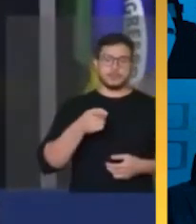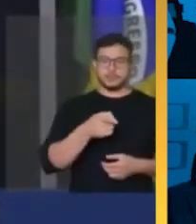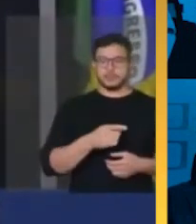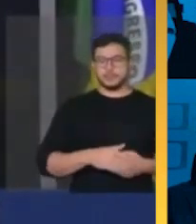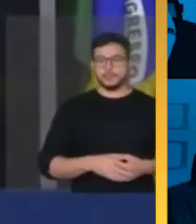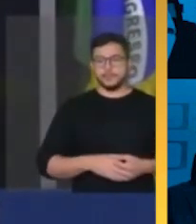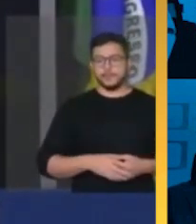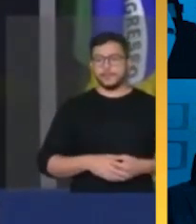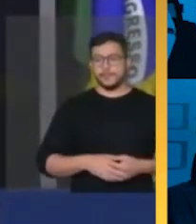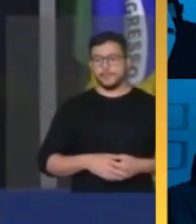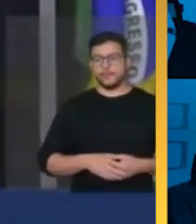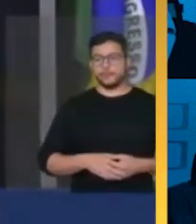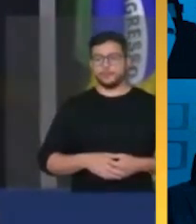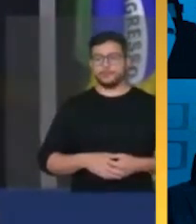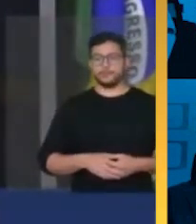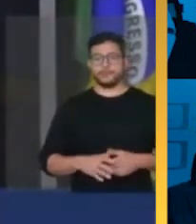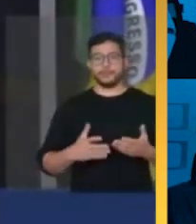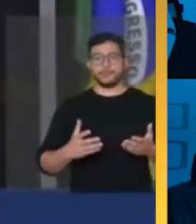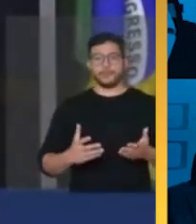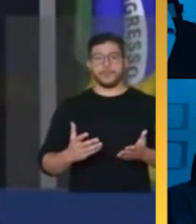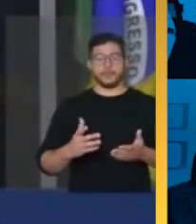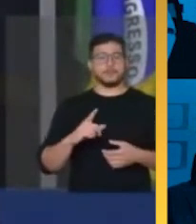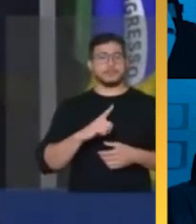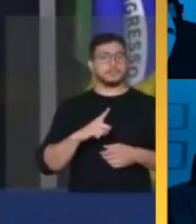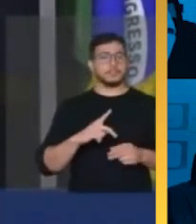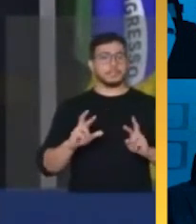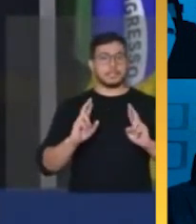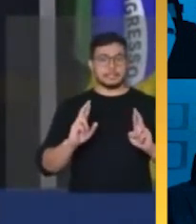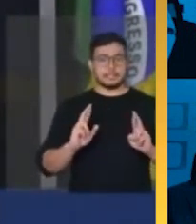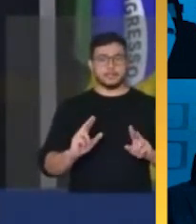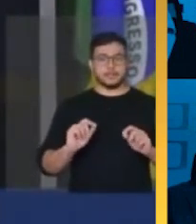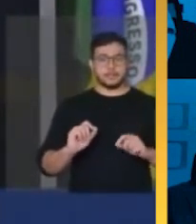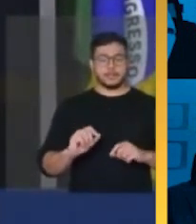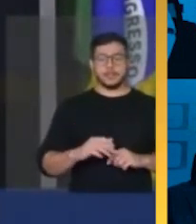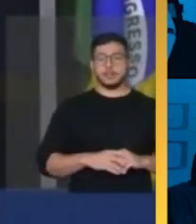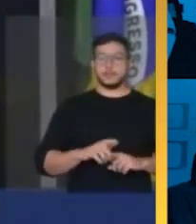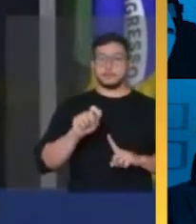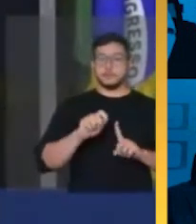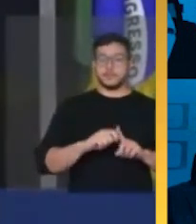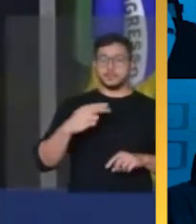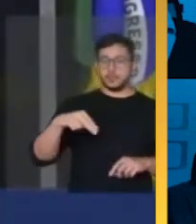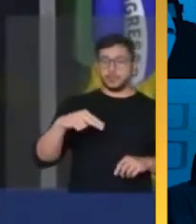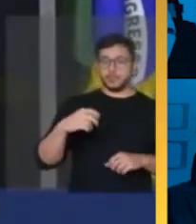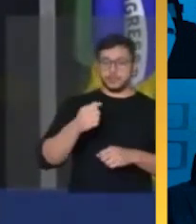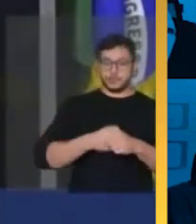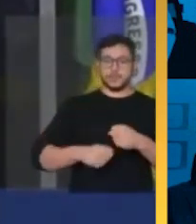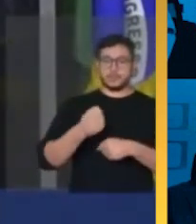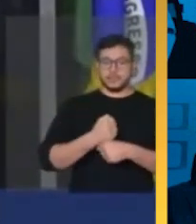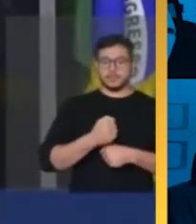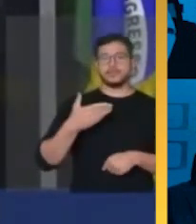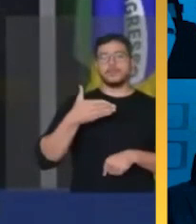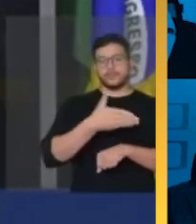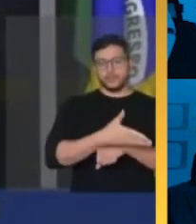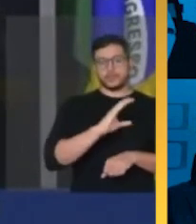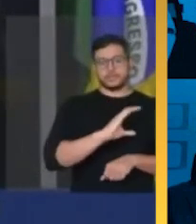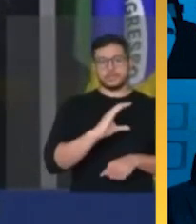desempregados. Pois bem, criou-se então uma corrente de esperança. Em novembro do ano passado, esse projeto chega na